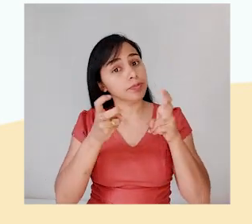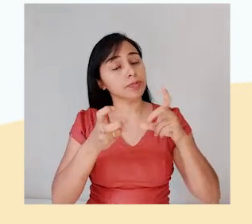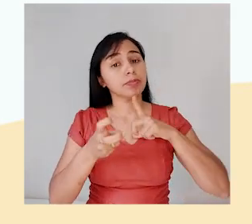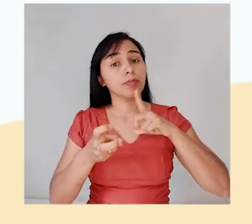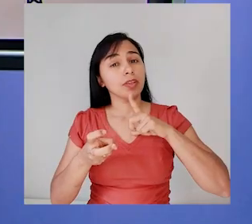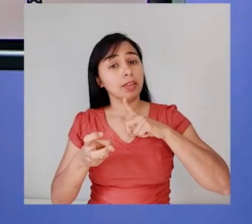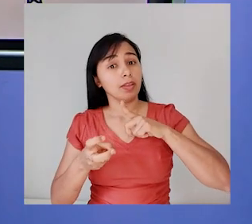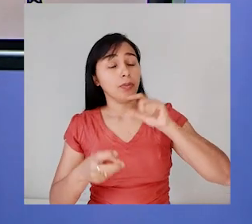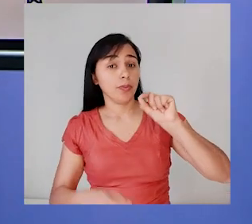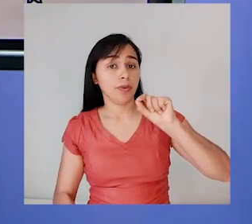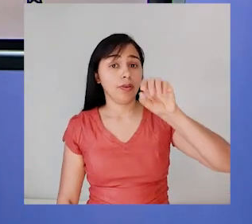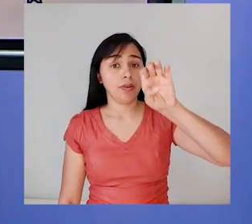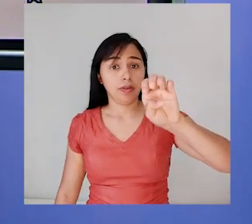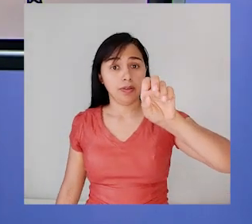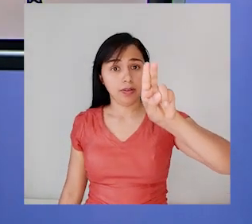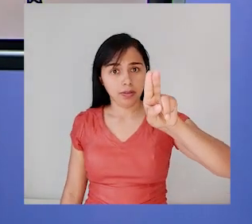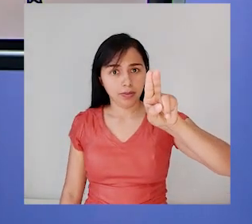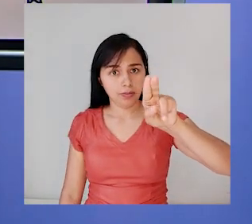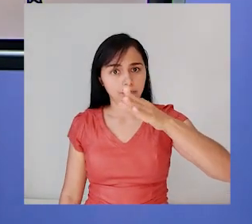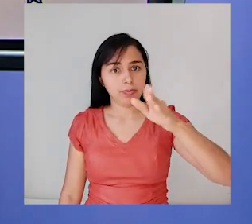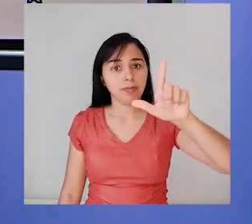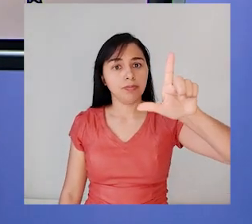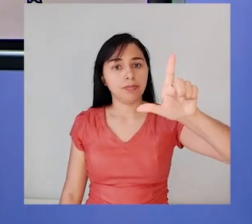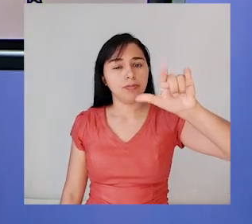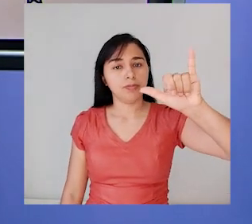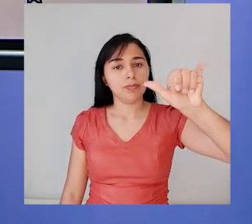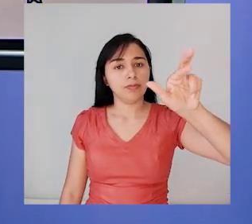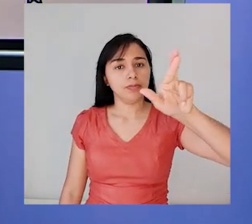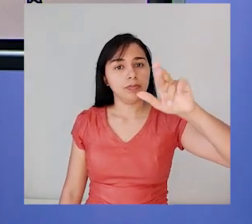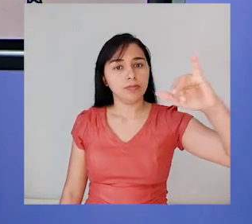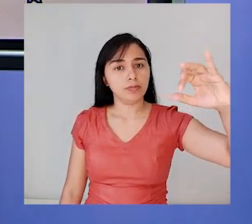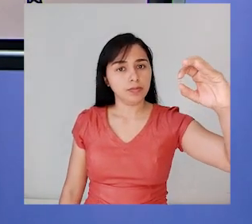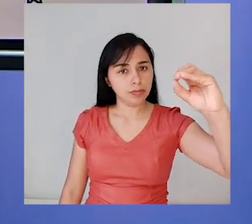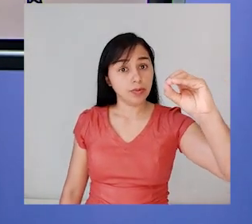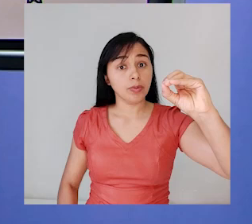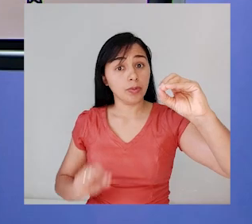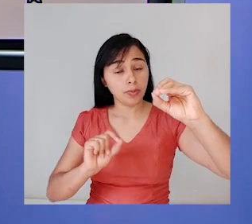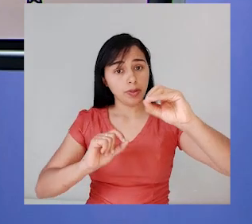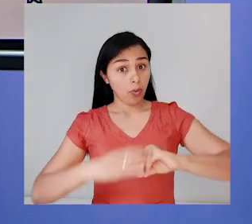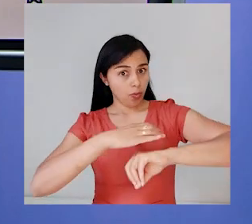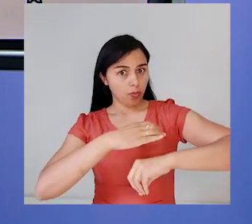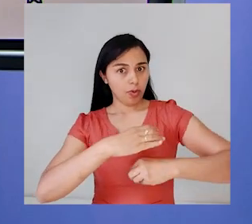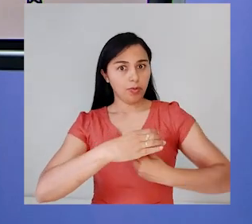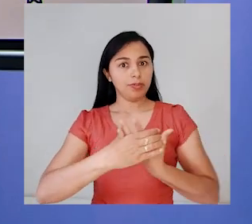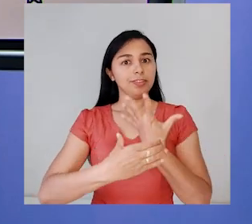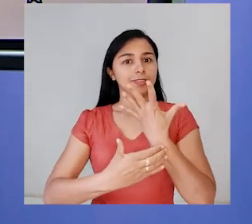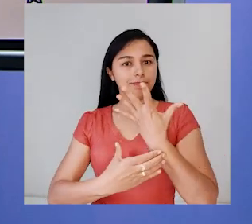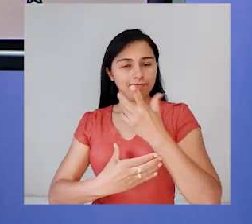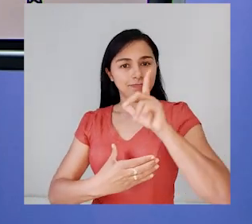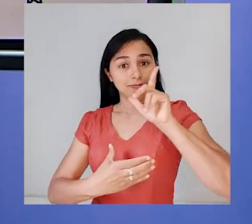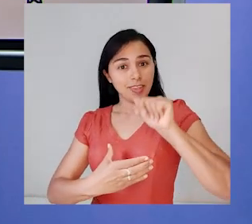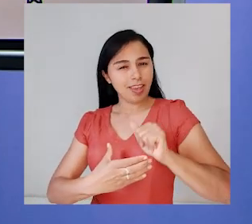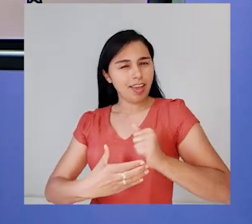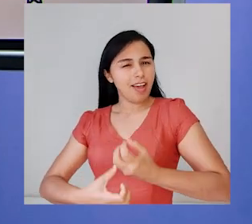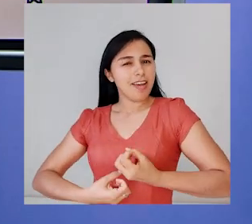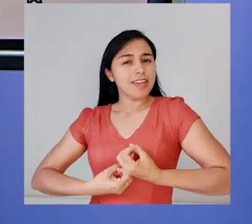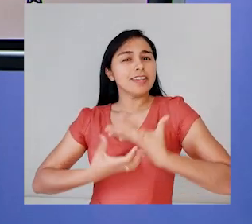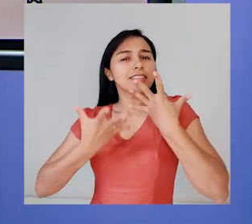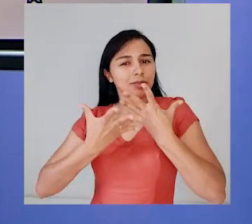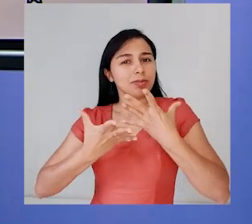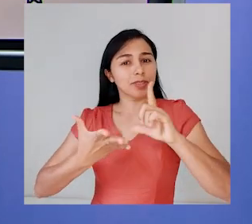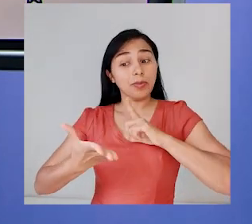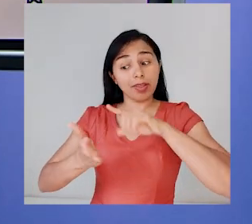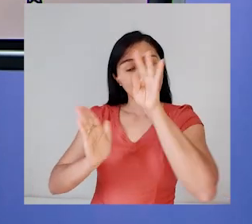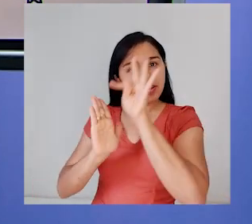lírico, que também é chamado de eu poético. O eu lírico é a voz que se expressa dentro de um poema, e essa voz vai